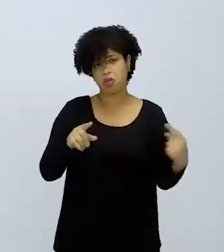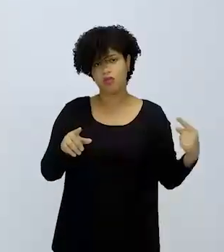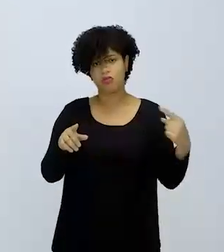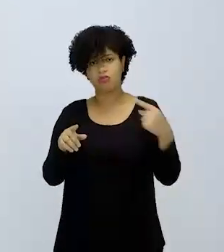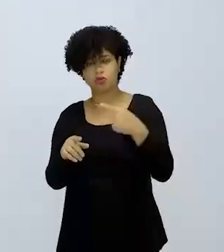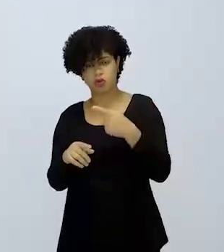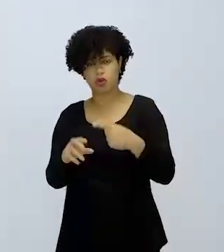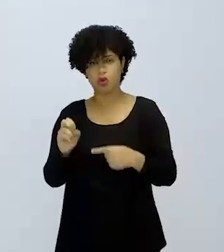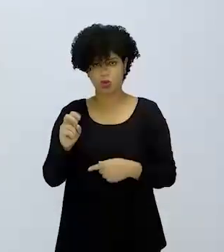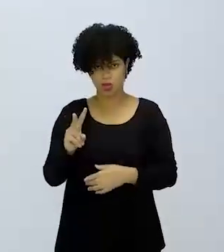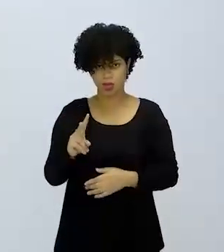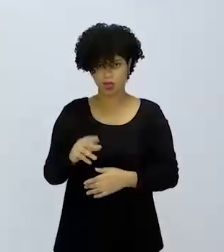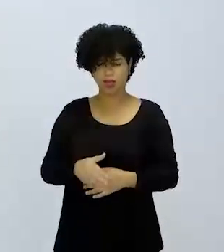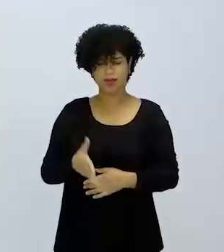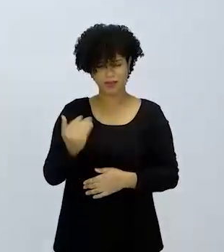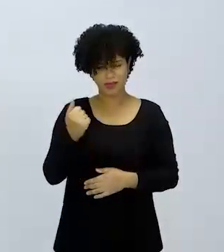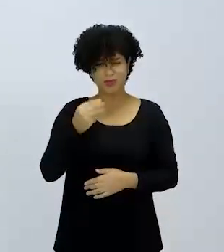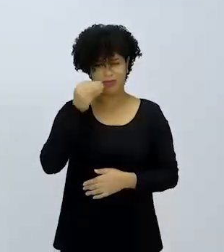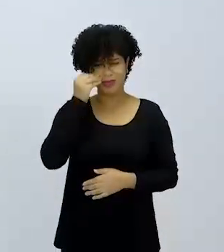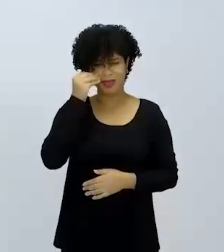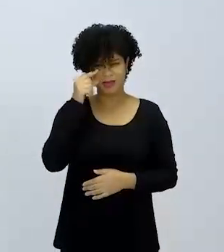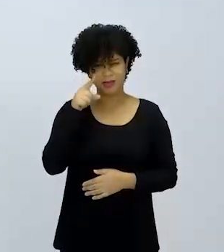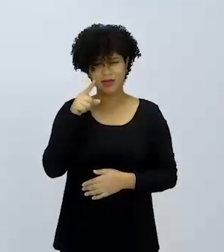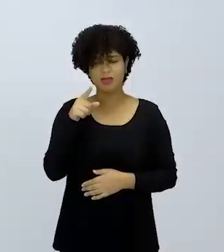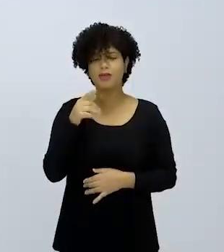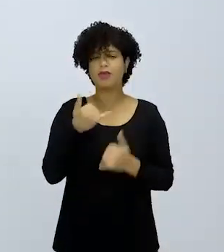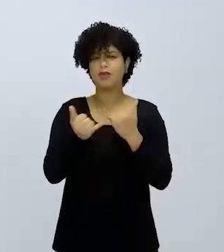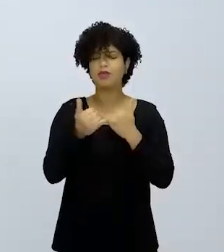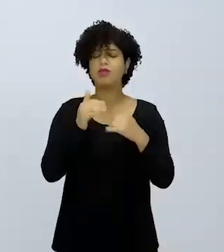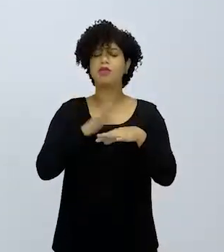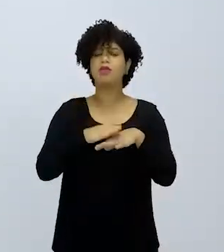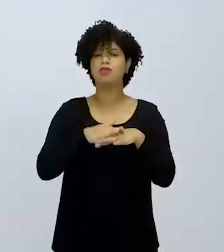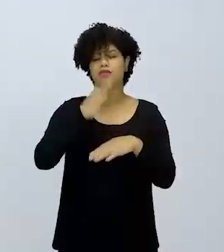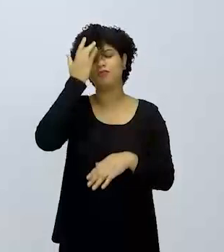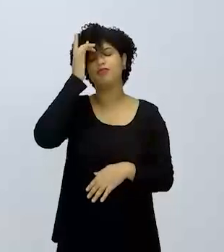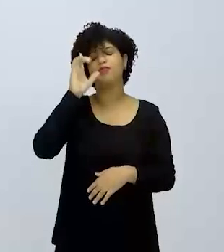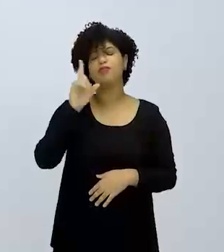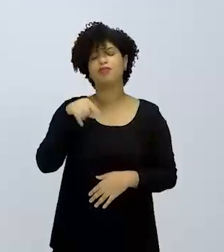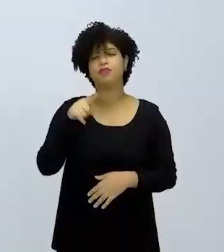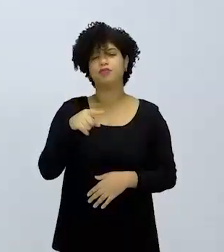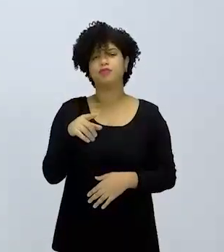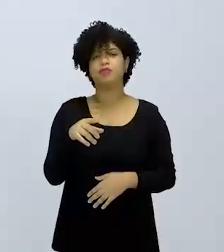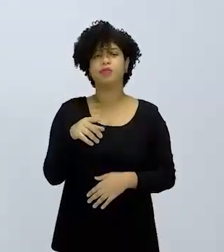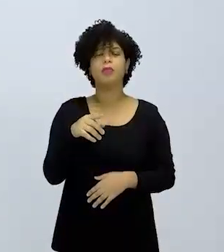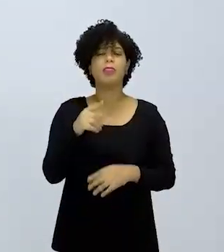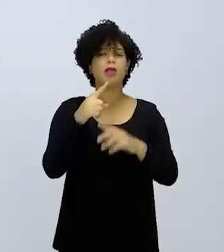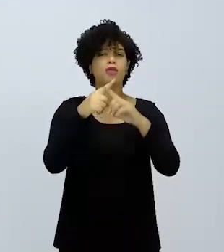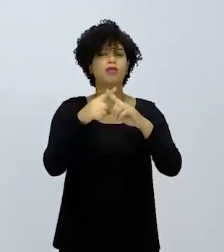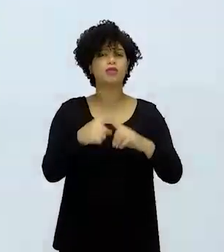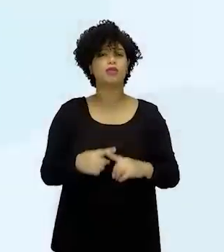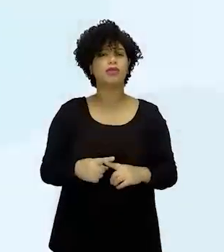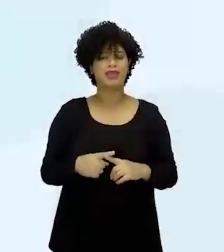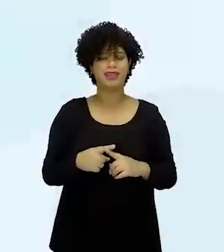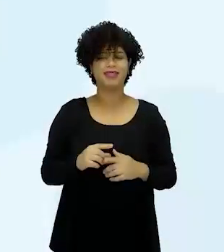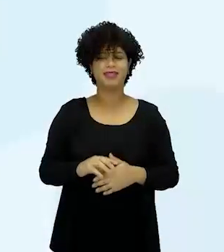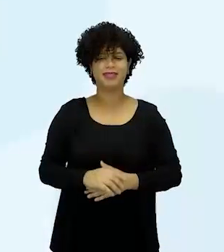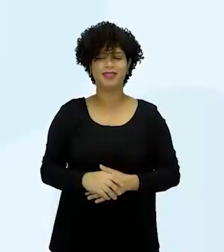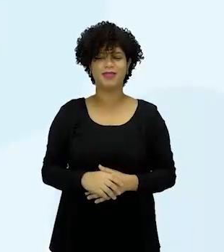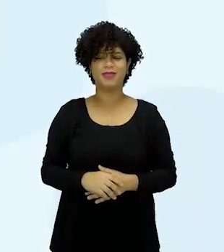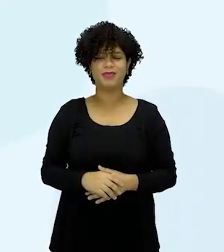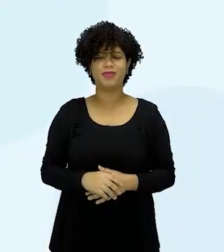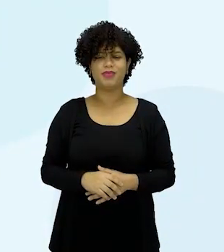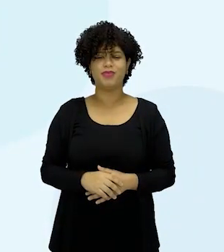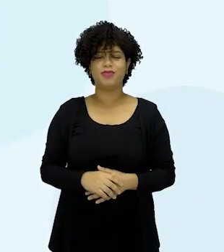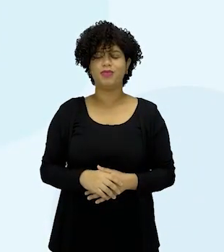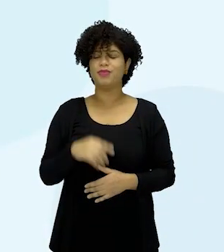Tudo bem? Preparados para fazer um parecido com o meu? Sim? Ah, é fácil, vai. Só multiplicar? Vamos ver a nossa atividade, então. Pode colocar para eles